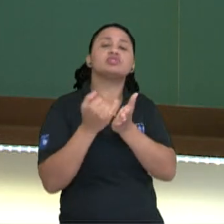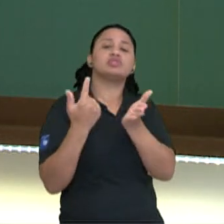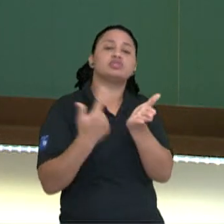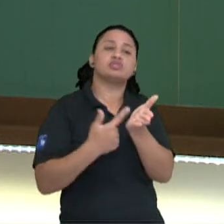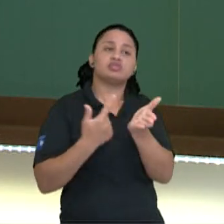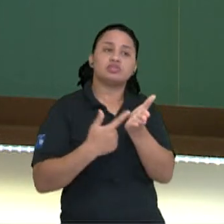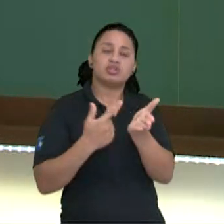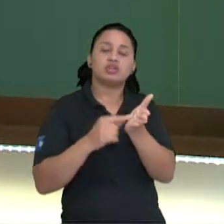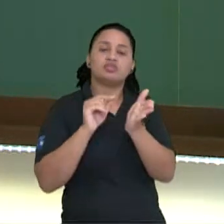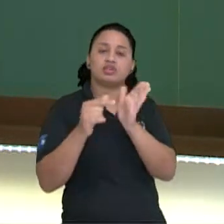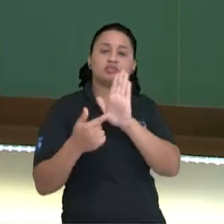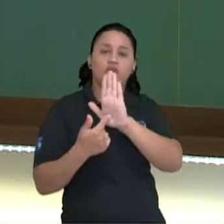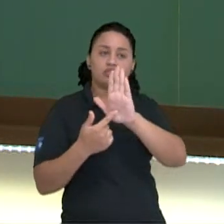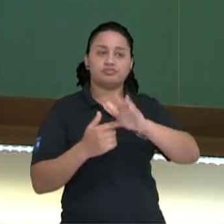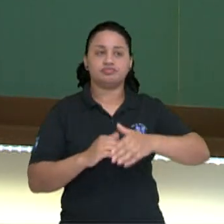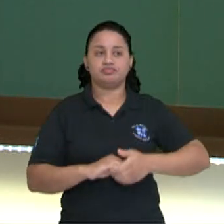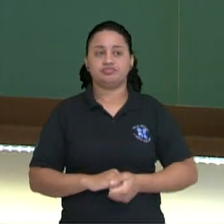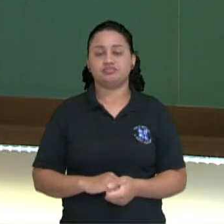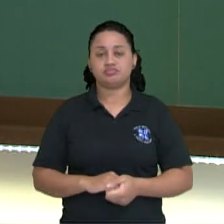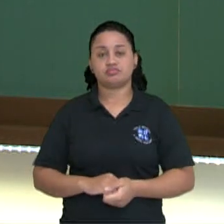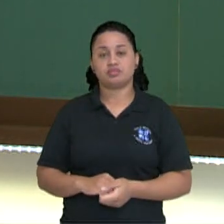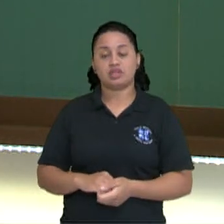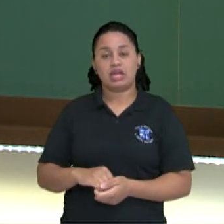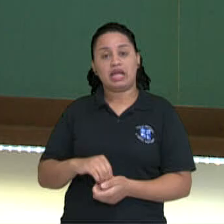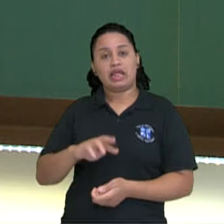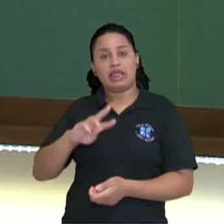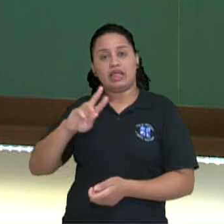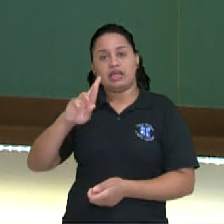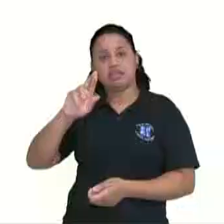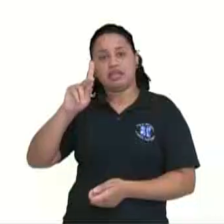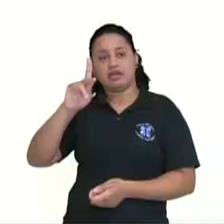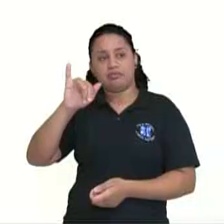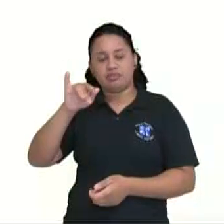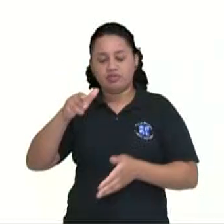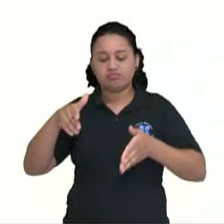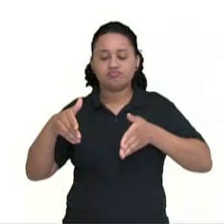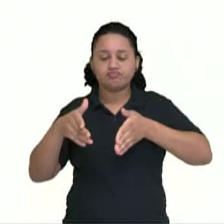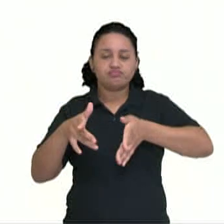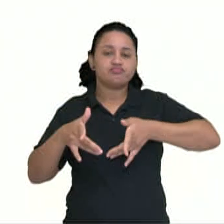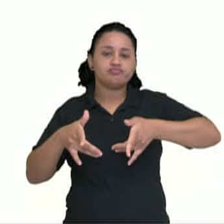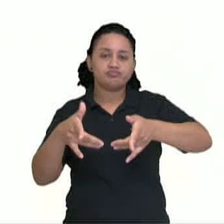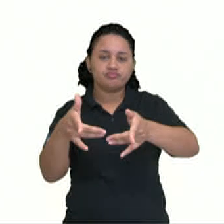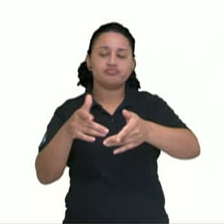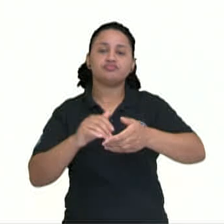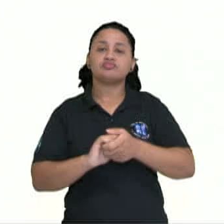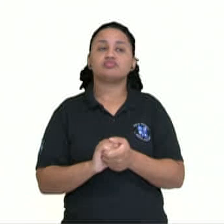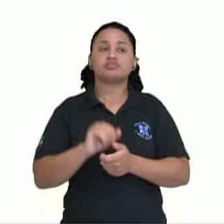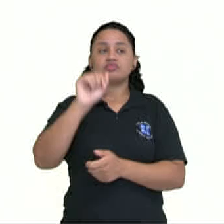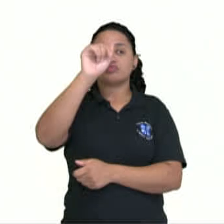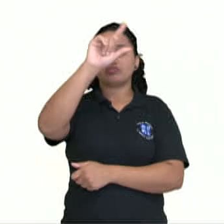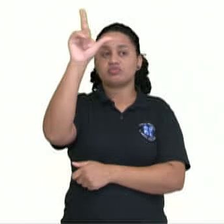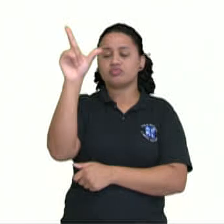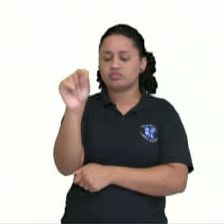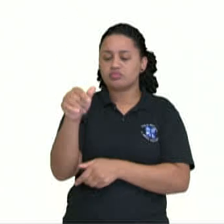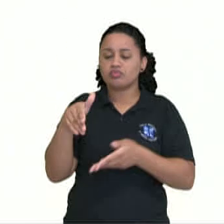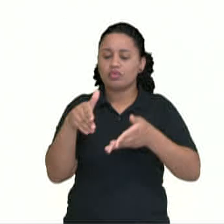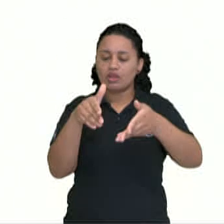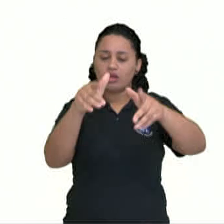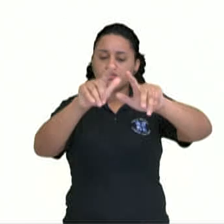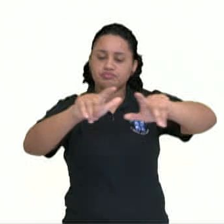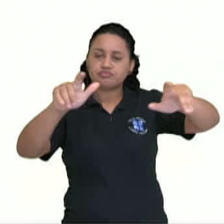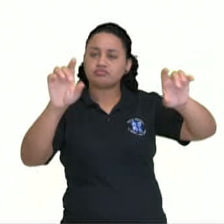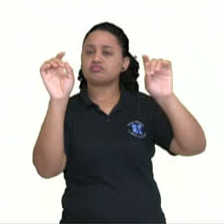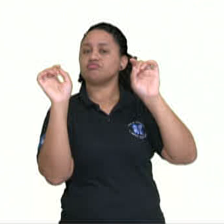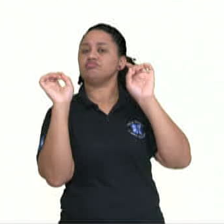que aparecem lá. O trapiche. Acompanhe a leitura, por favor. Sob a lua, num velho trapiche